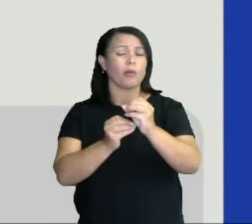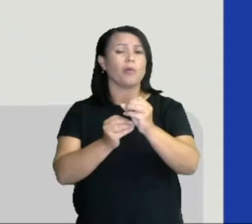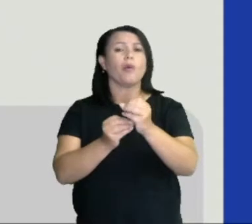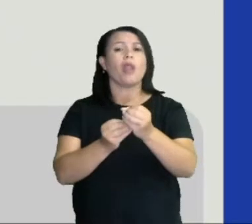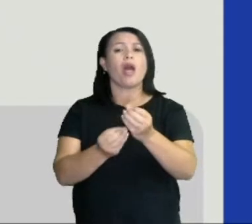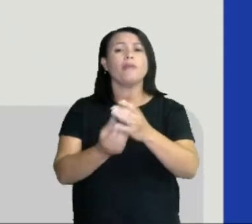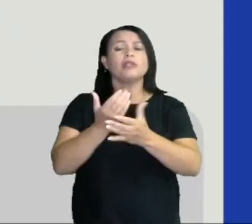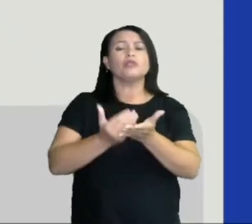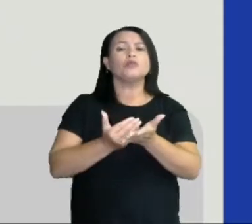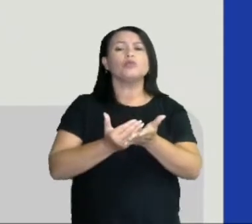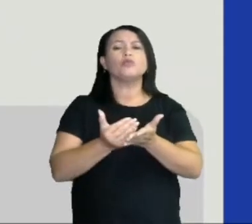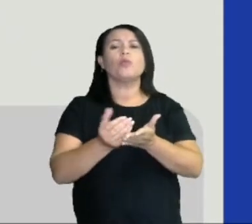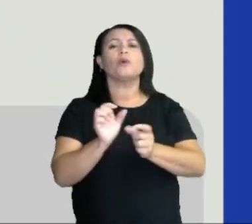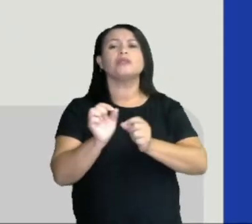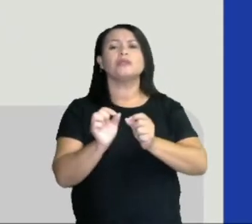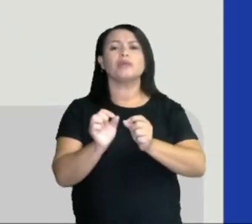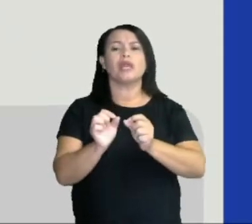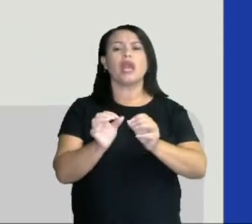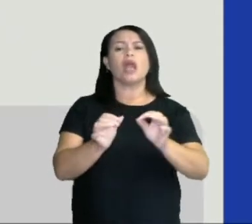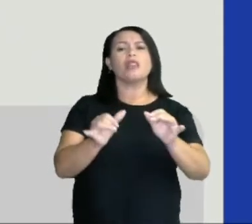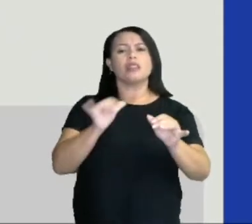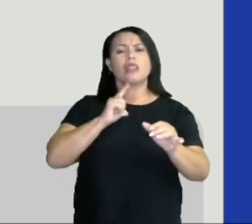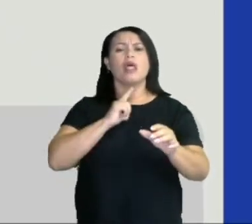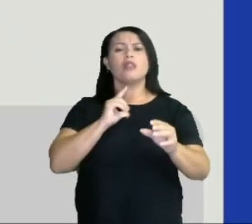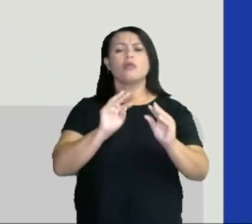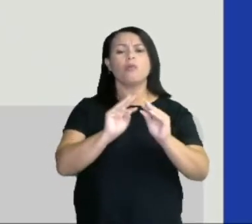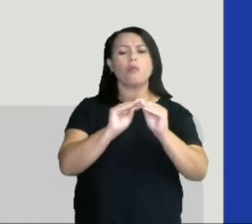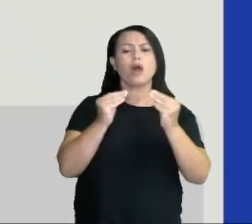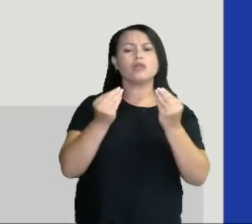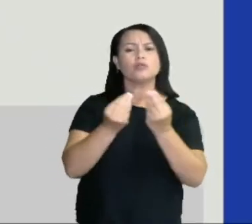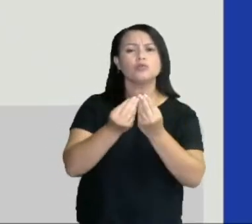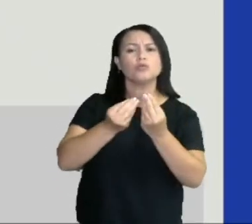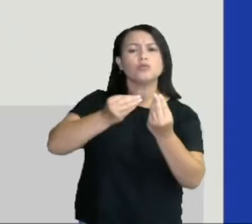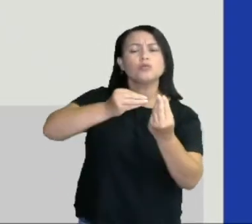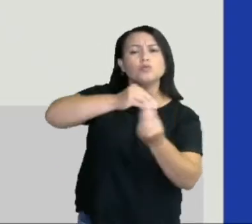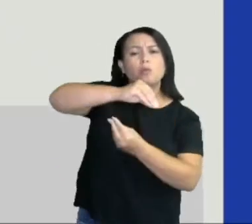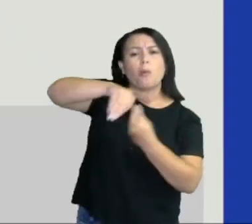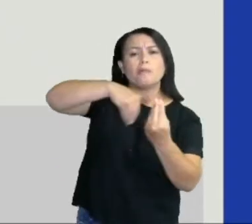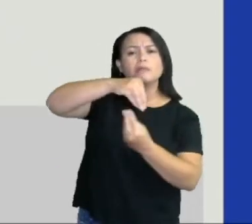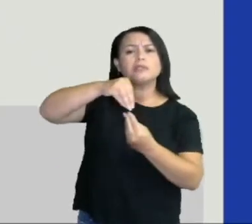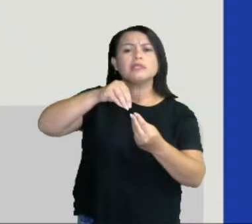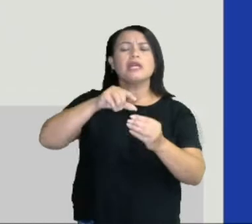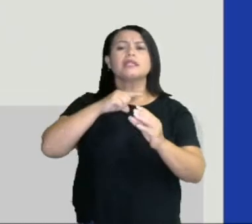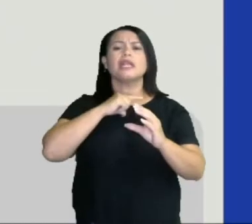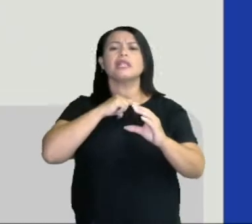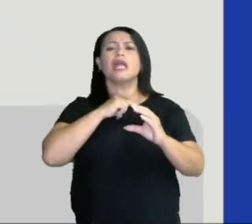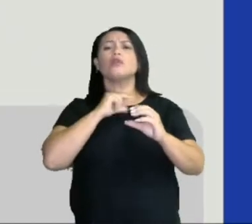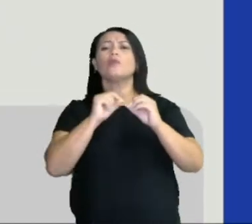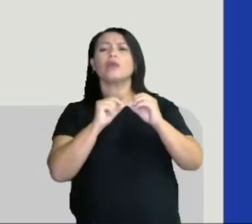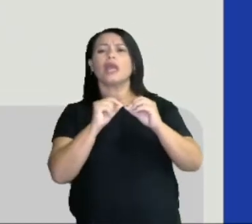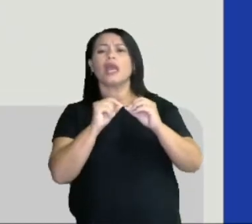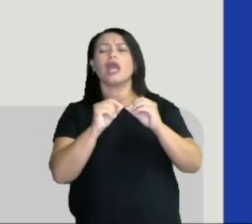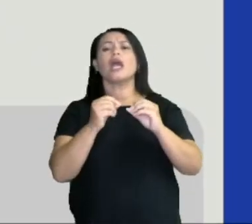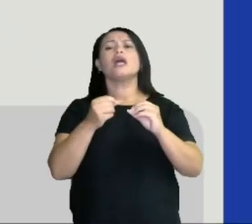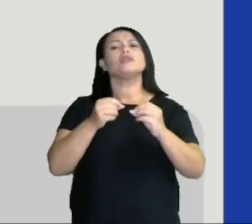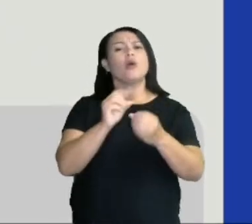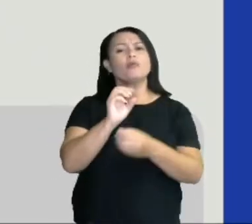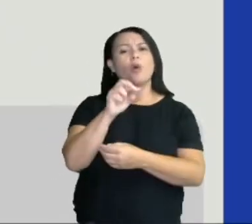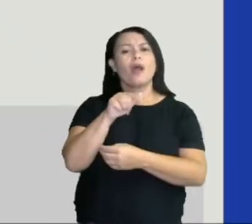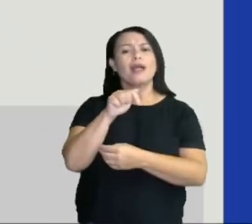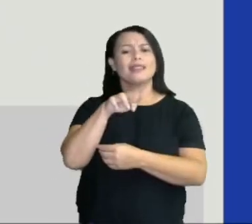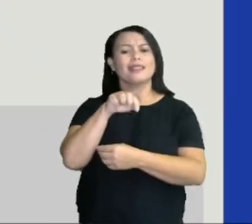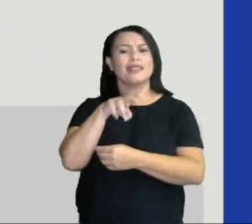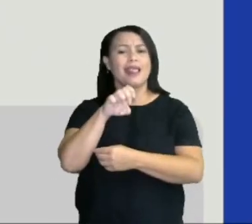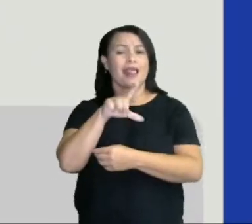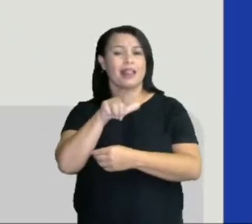formaram substâncias que se interligavam essas moléculas, formando pequenas organelas, que são pequenos órgãos nas